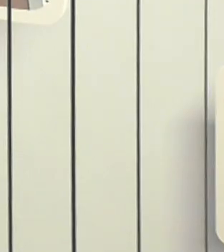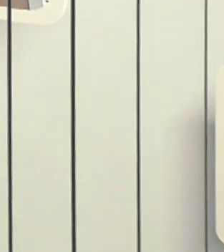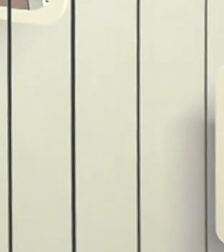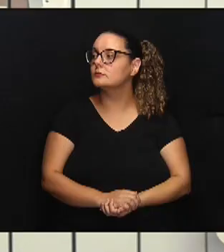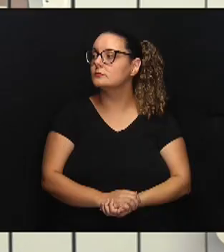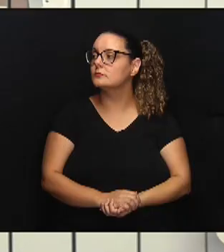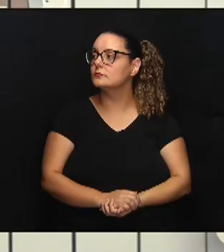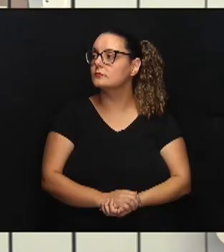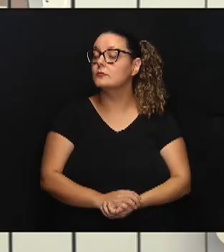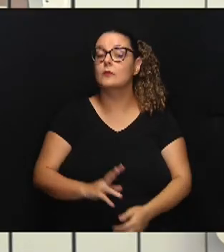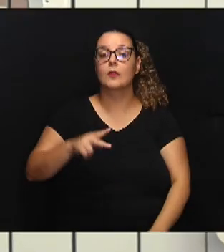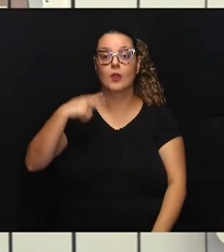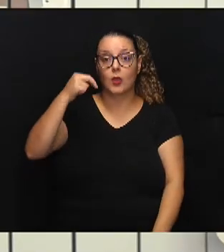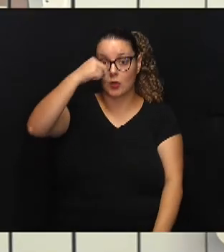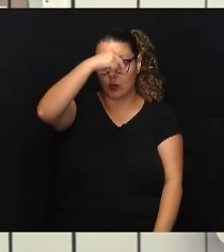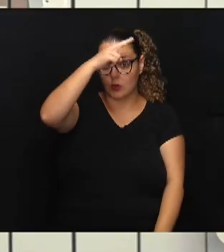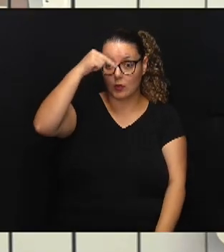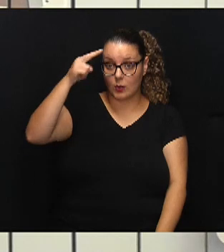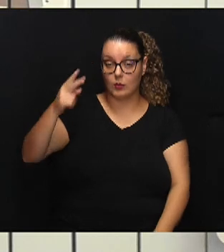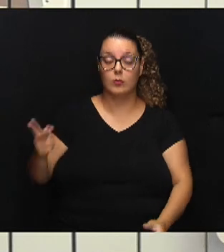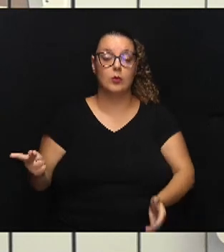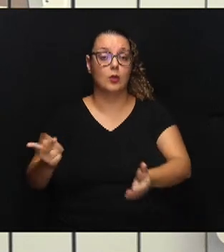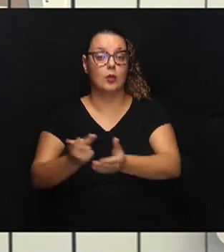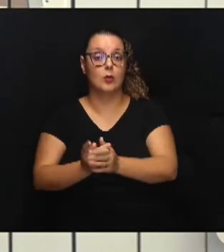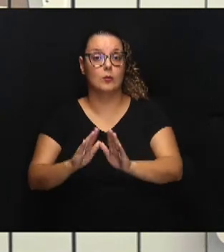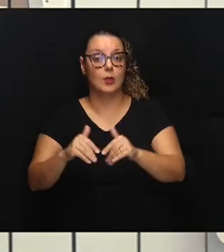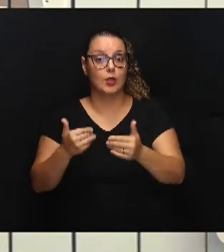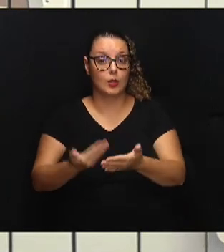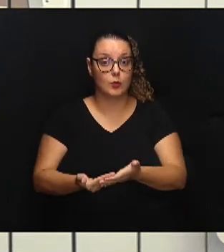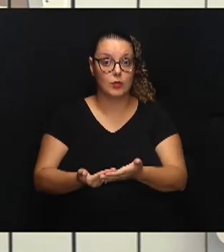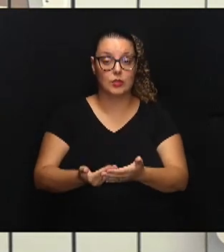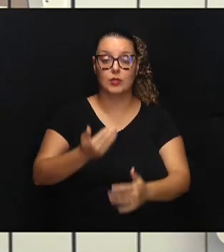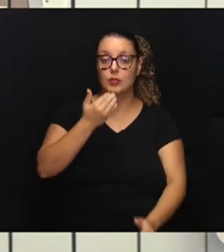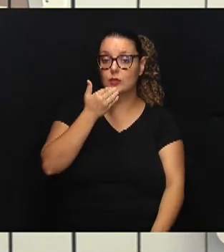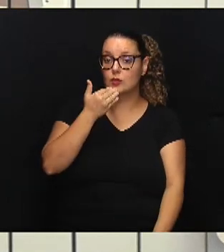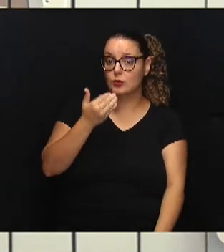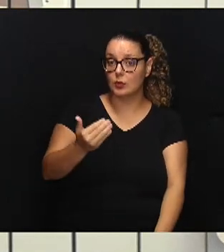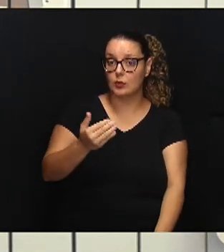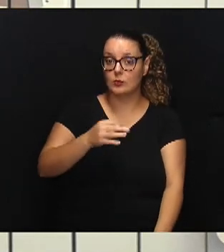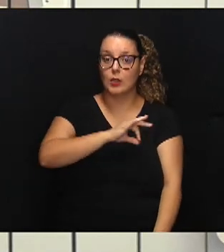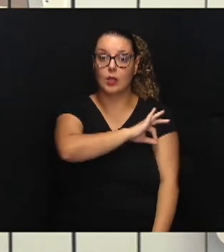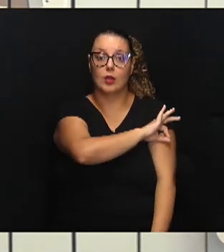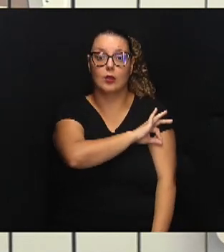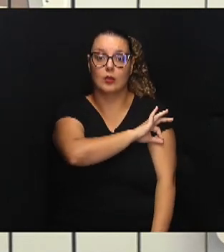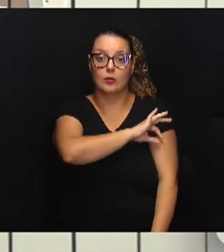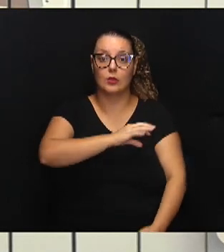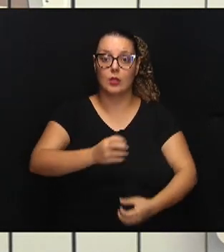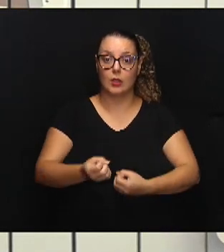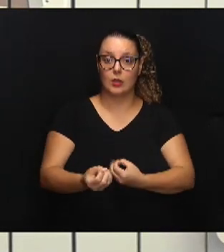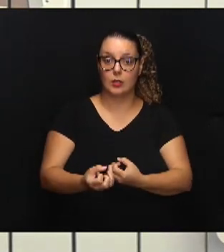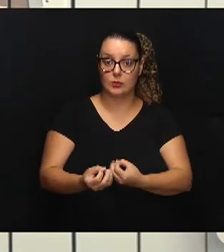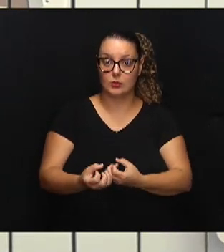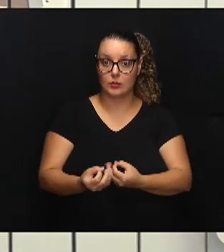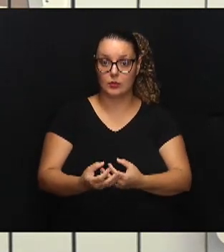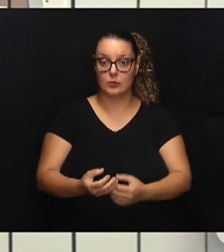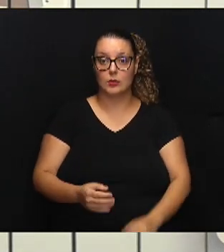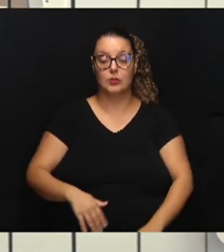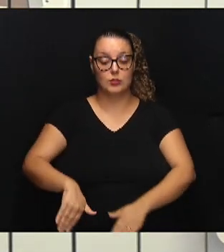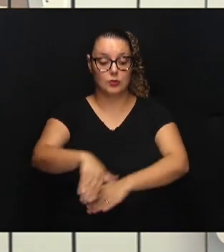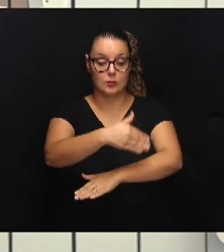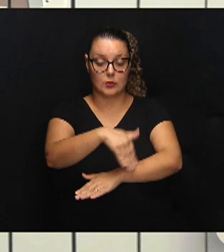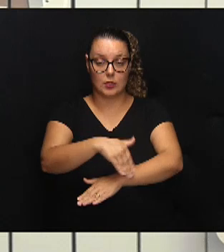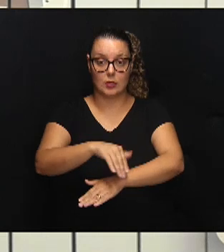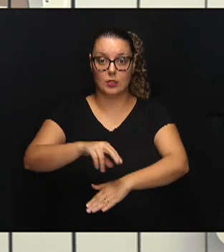O vereador Nick Schneider protocola requerimento e solicita à Prefeitura informações sobre as ruas da